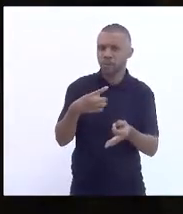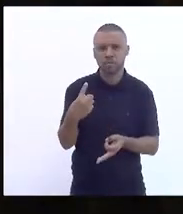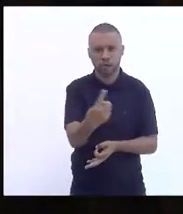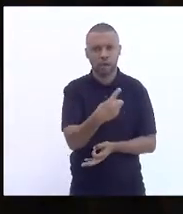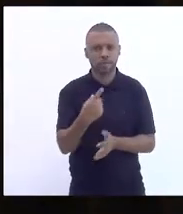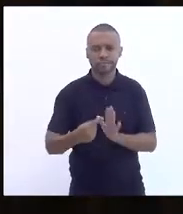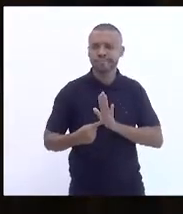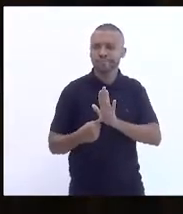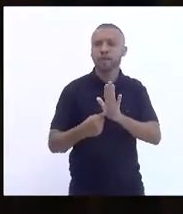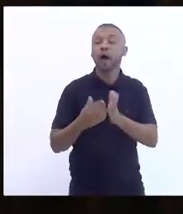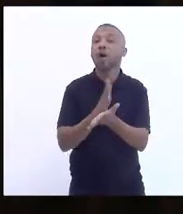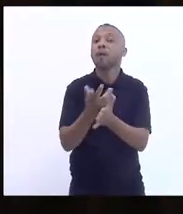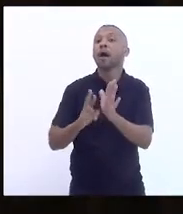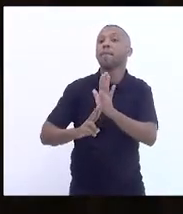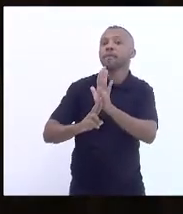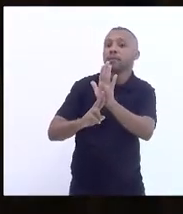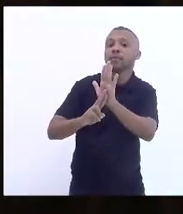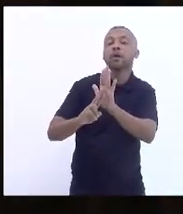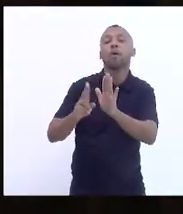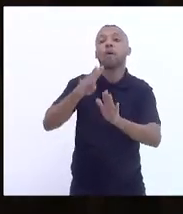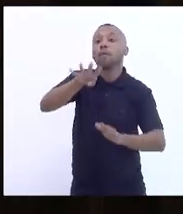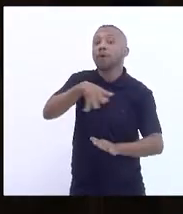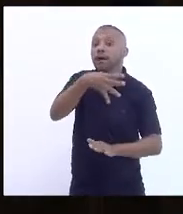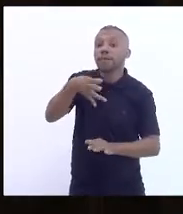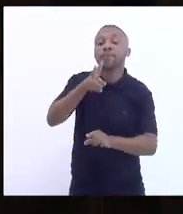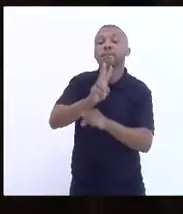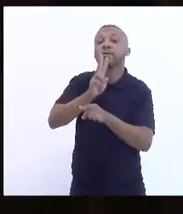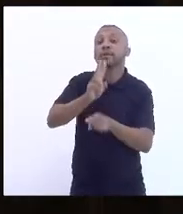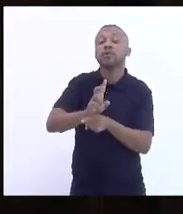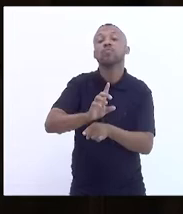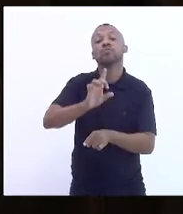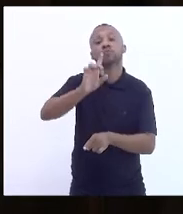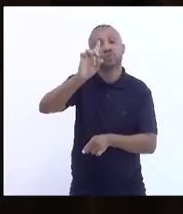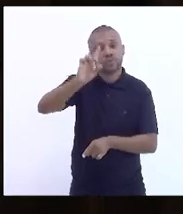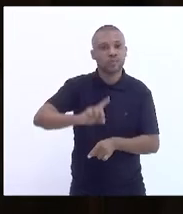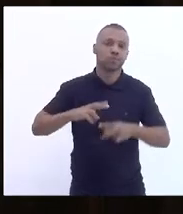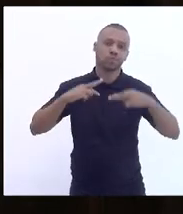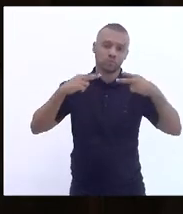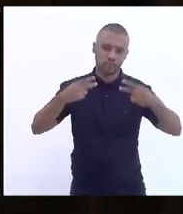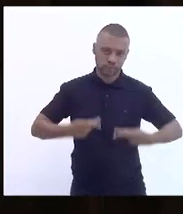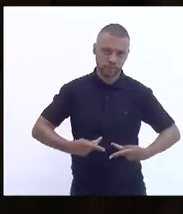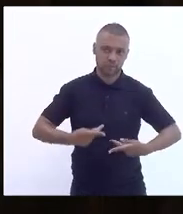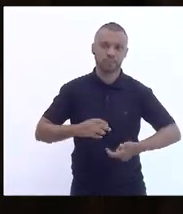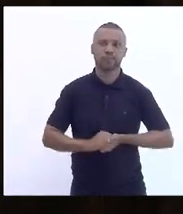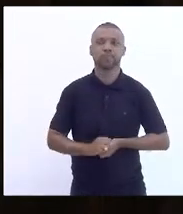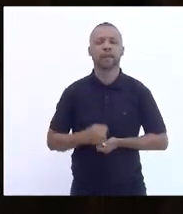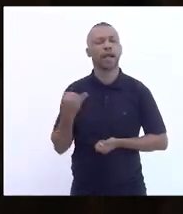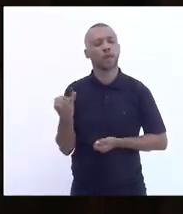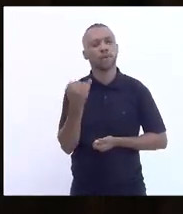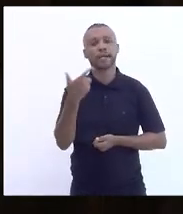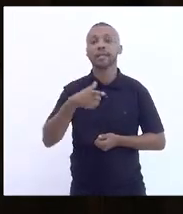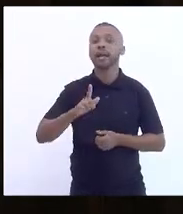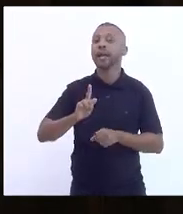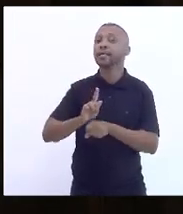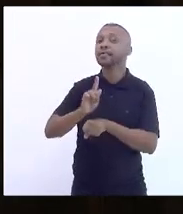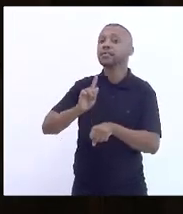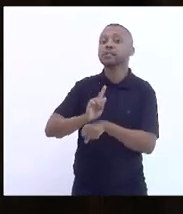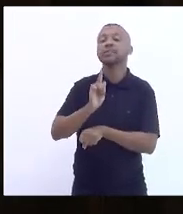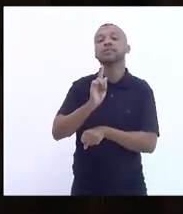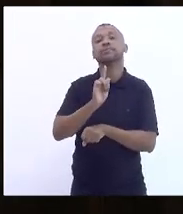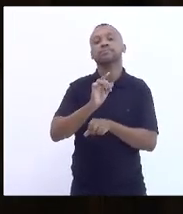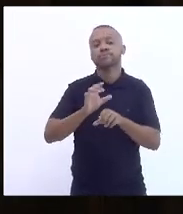como colocado eu tô aqui representando o problema de proteção a Defensores de direitos humanos é importante ressaltar que ela é gerido por uma sociedade